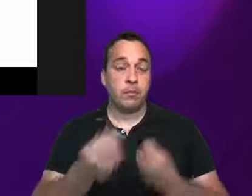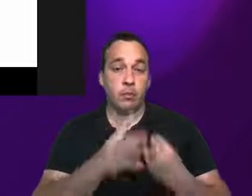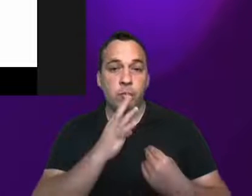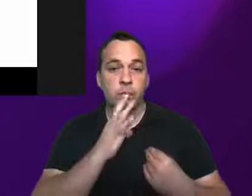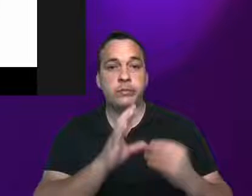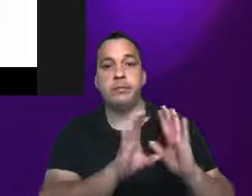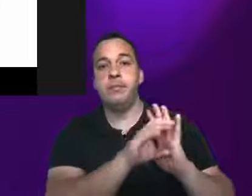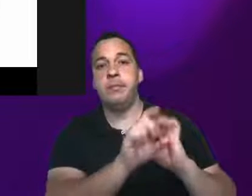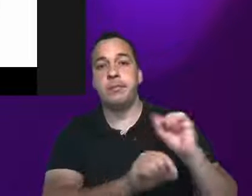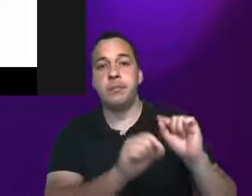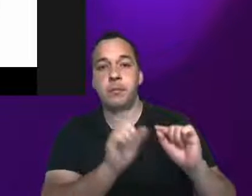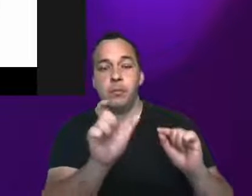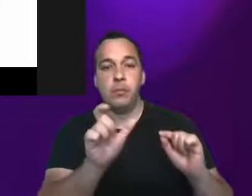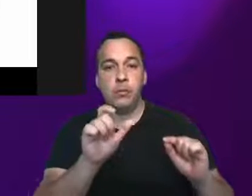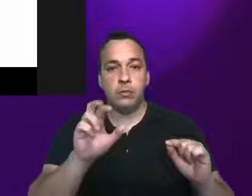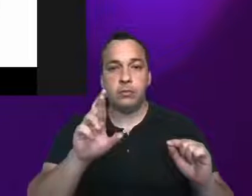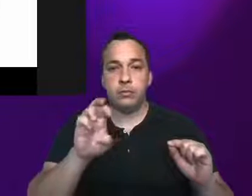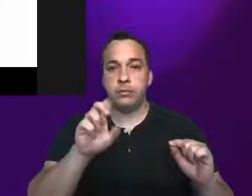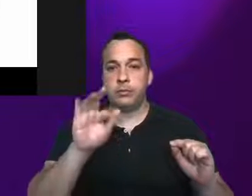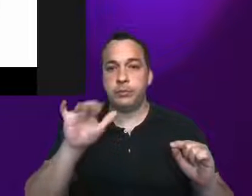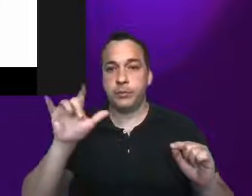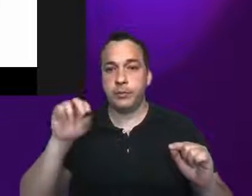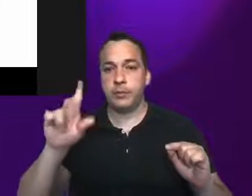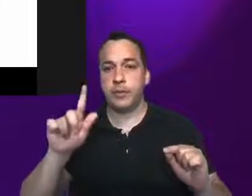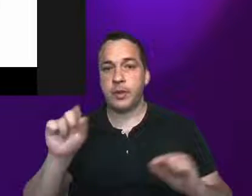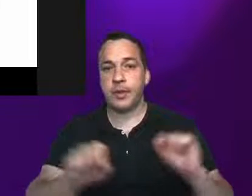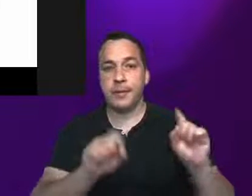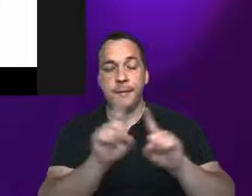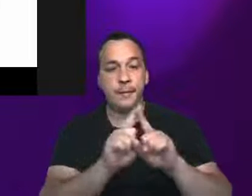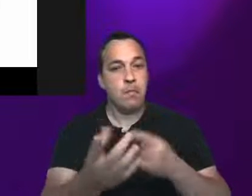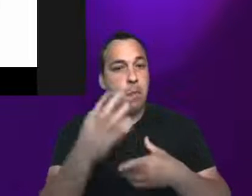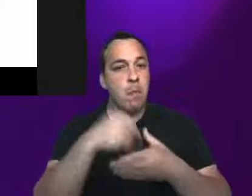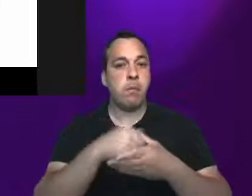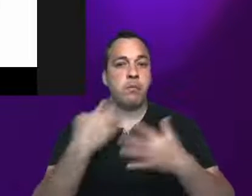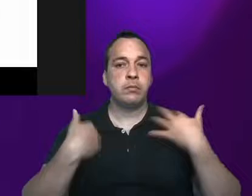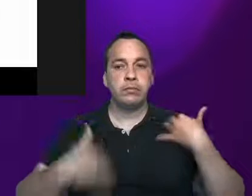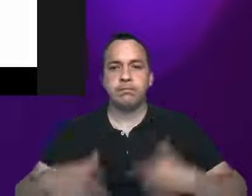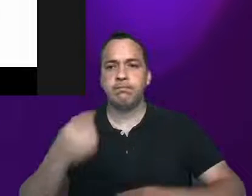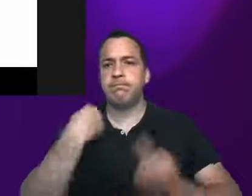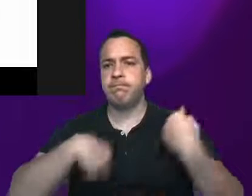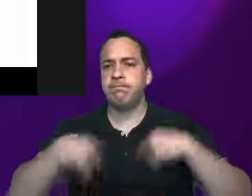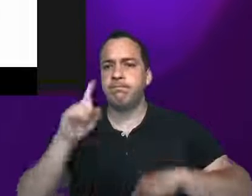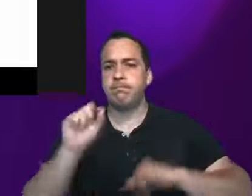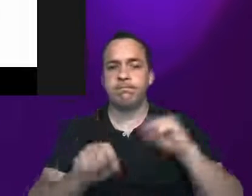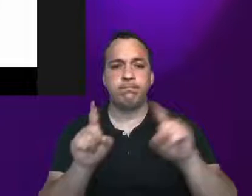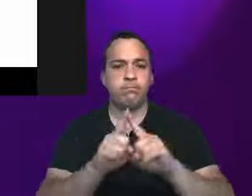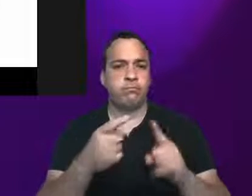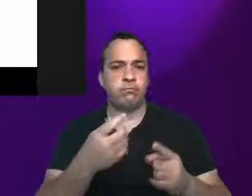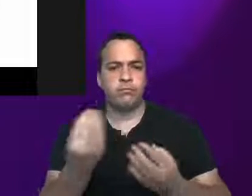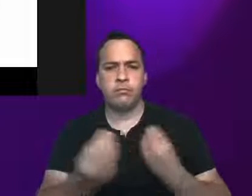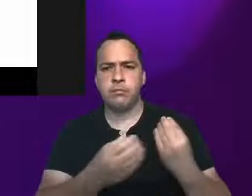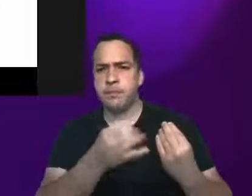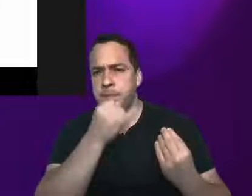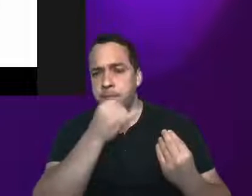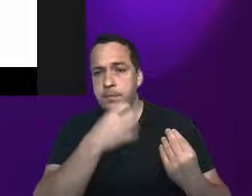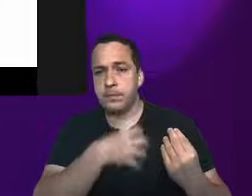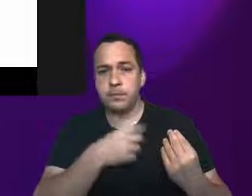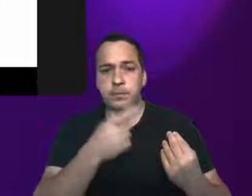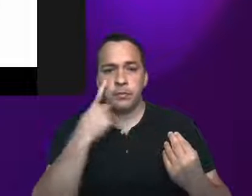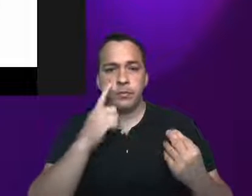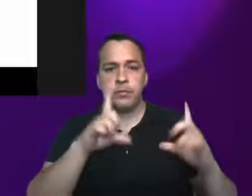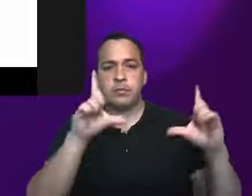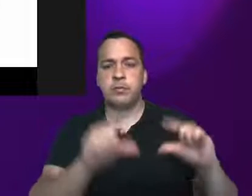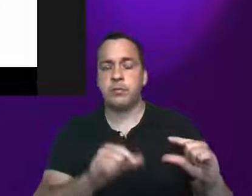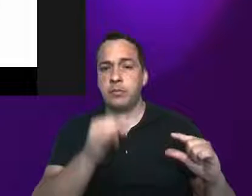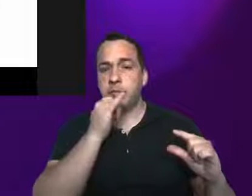a passagem do líquido do espaço intersticial para o espaço intravascular, de forma que a perda de volume do paciente tem que